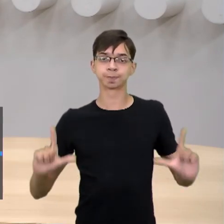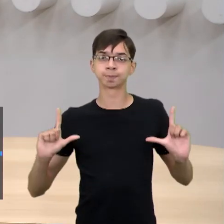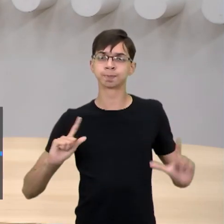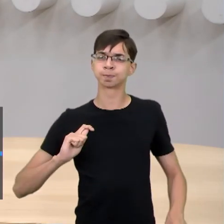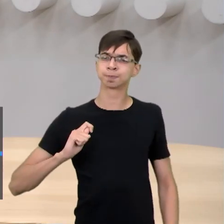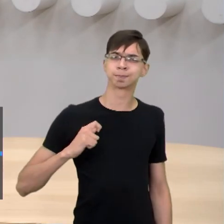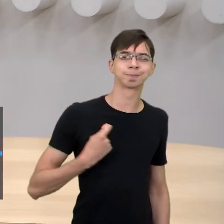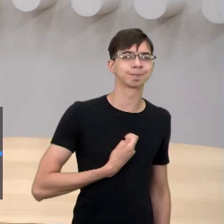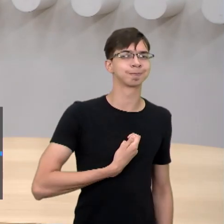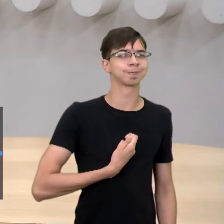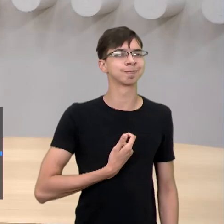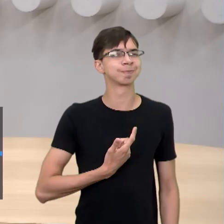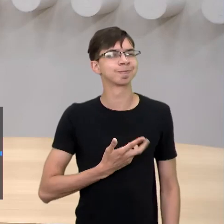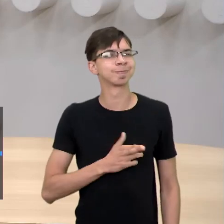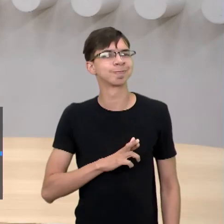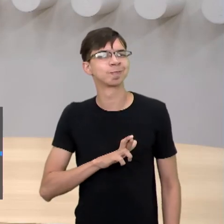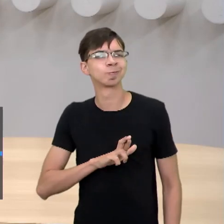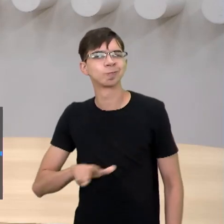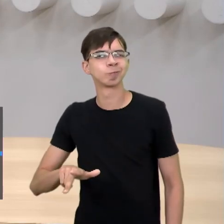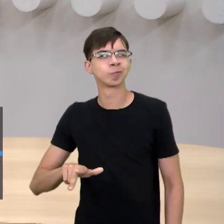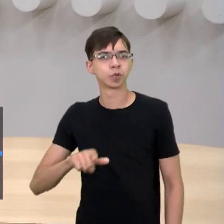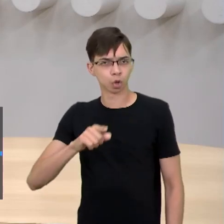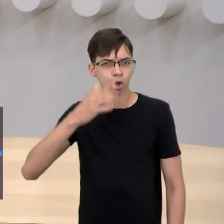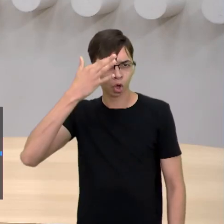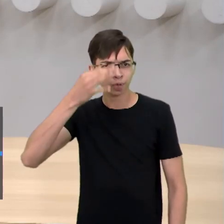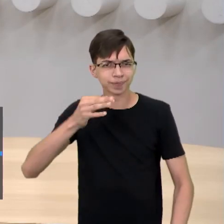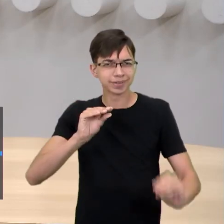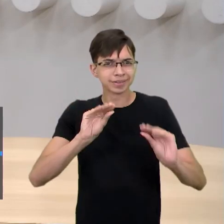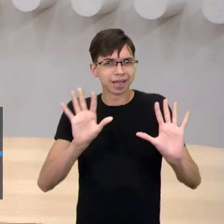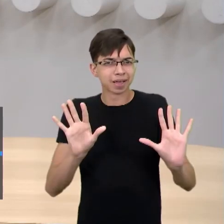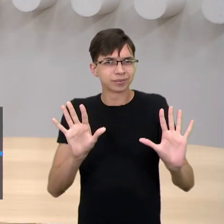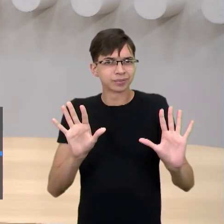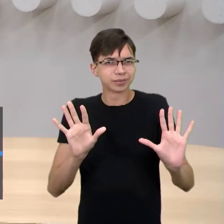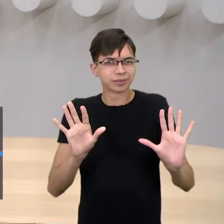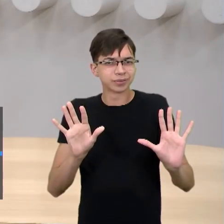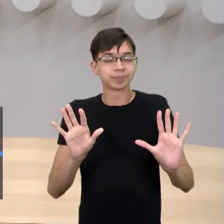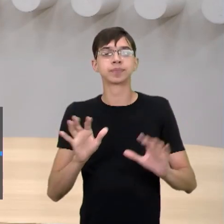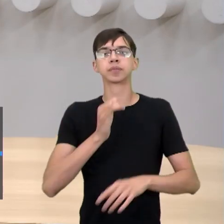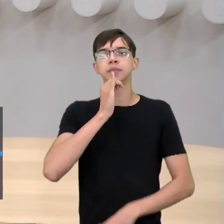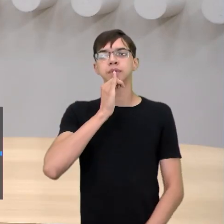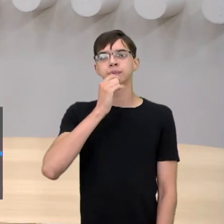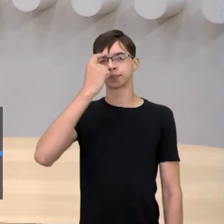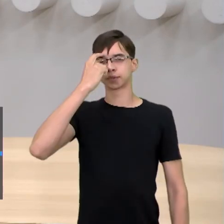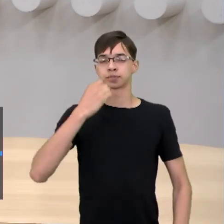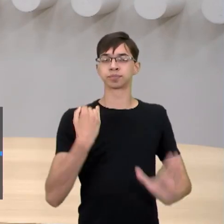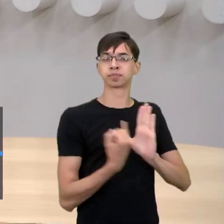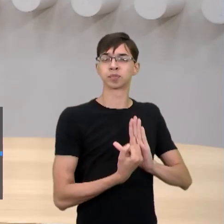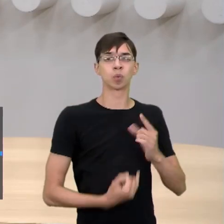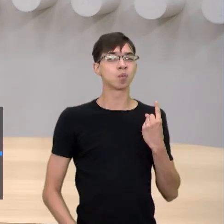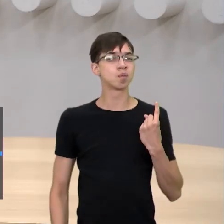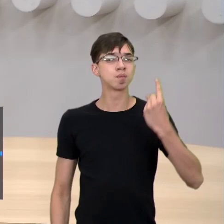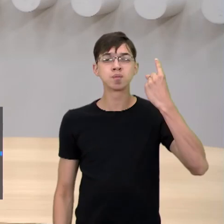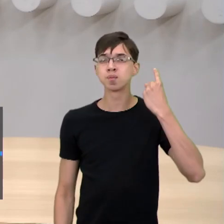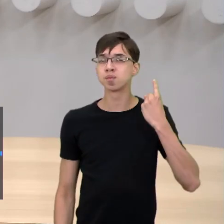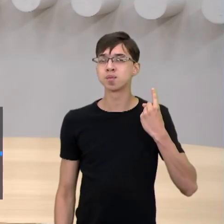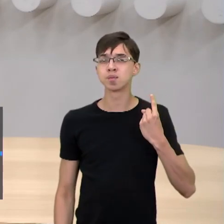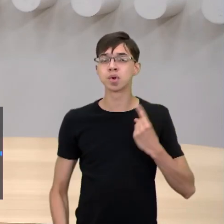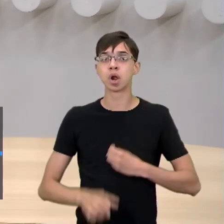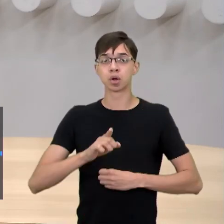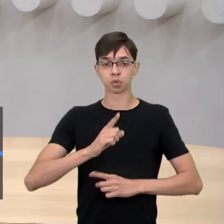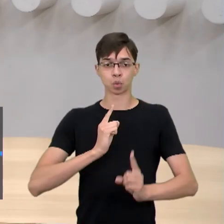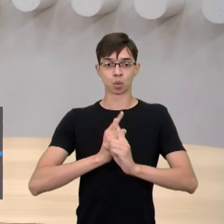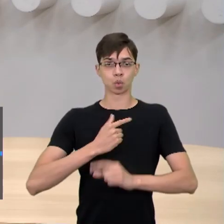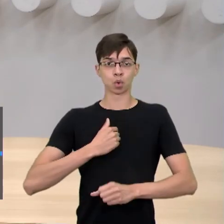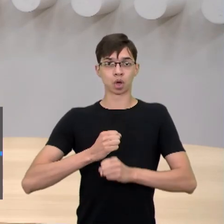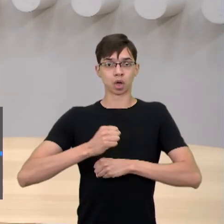muito claro pra vocês, mas a gente normalmente tem essa ideia de que a identidade é única. Que se você me encontrar daqui 10 anos,